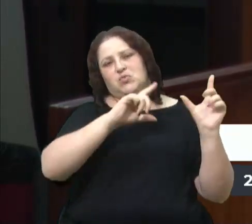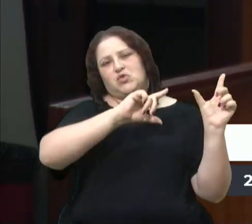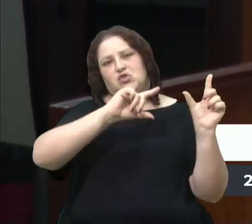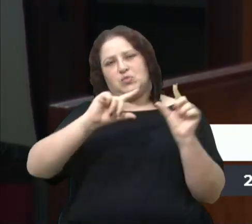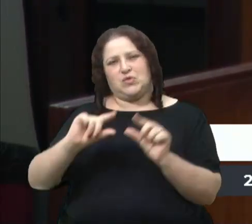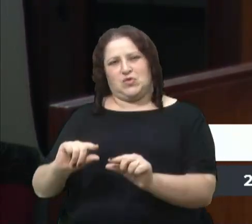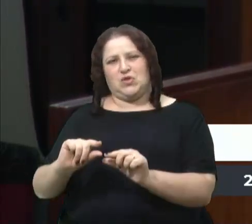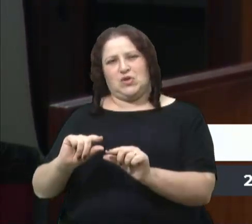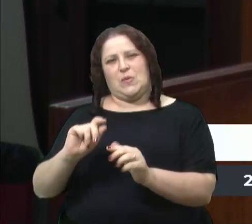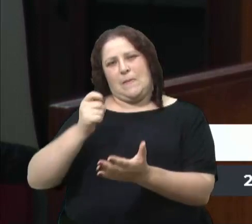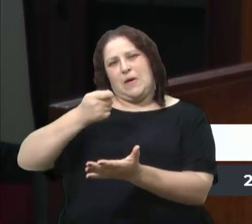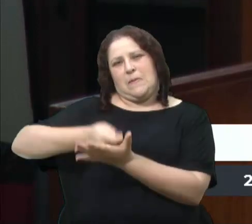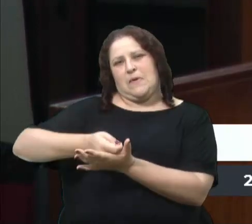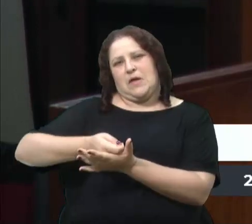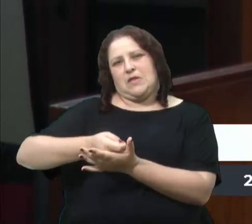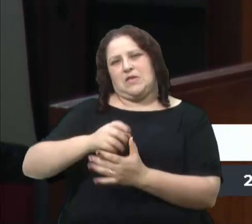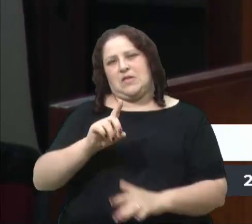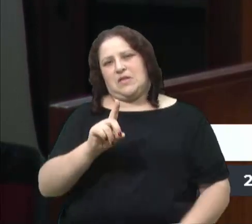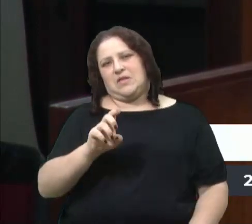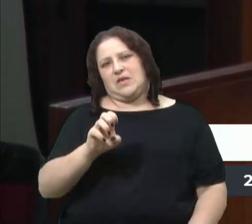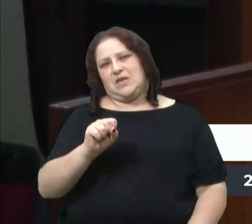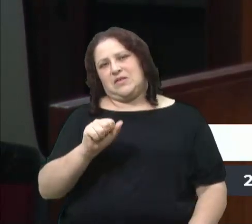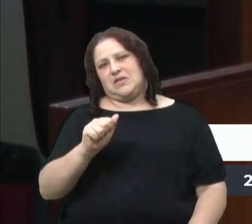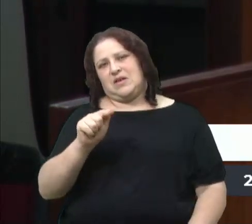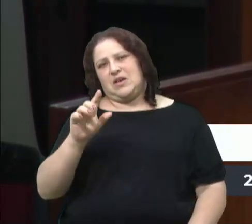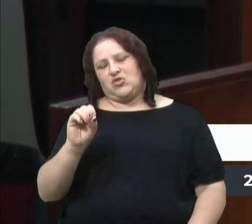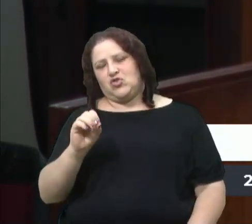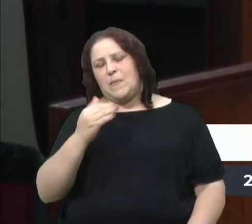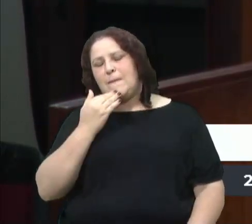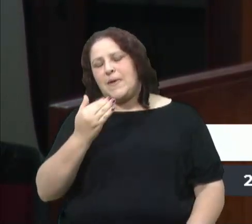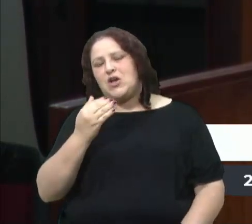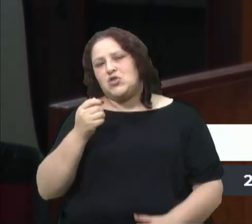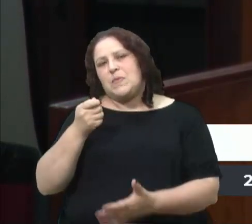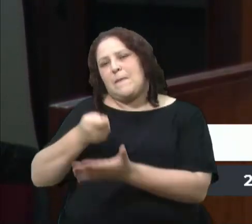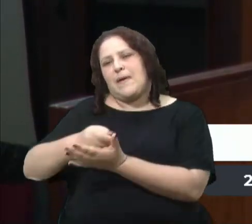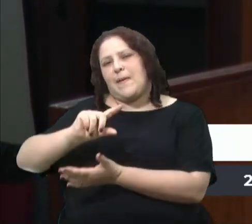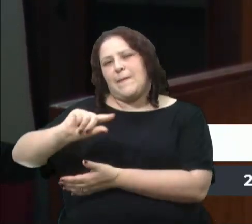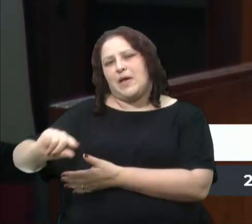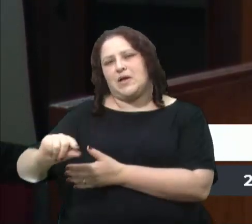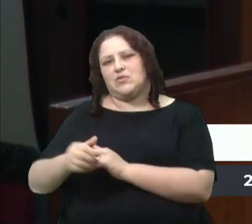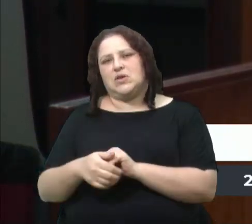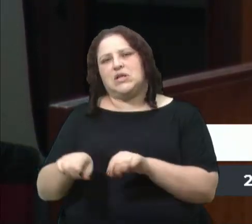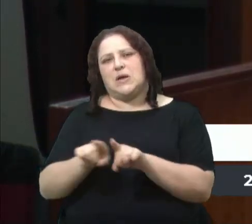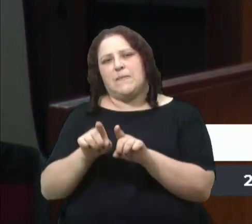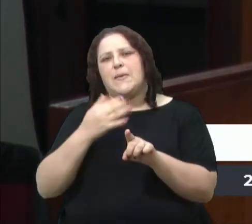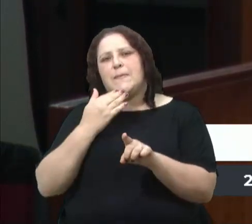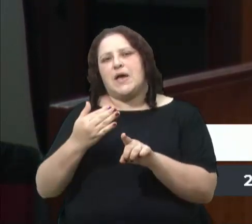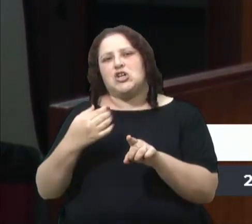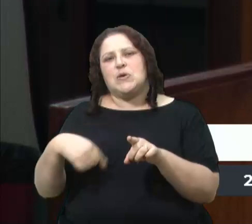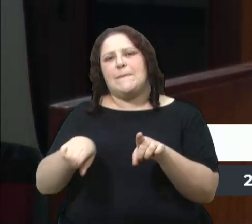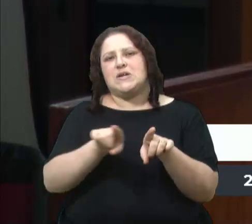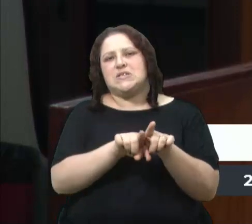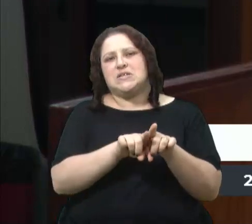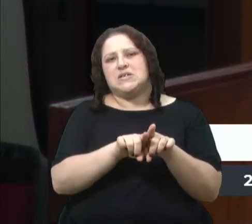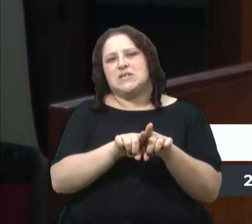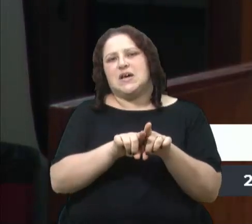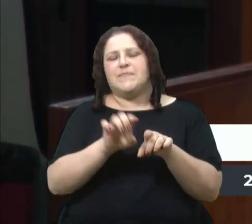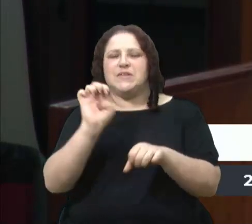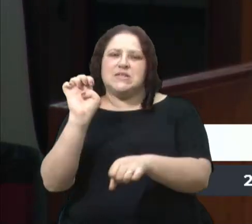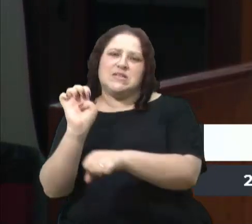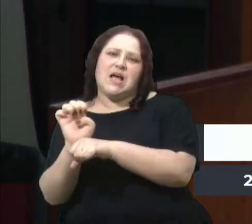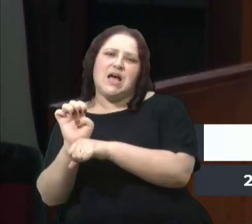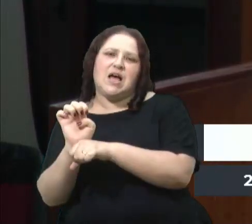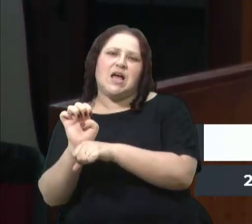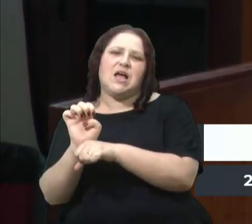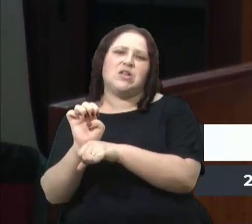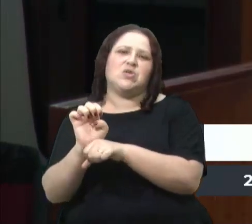ter um valor mais baixo nas tarifas. E a gente também pedia uma parceria, se fosse o caso, entre o Estado e